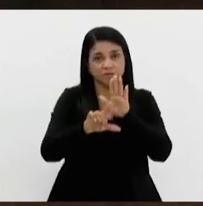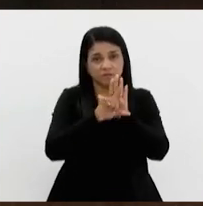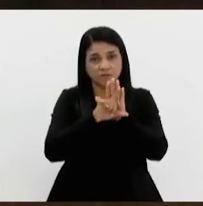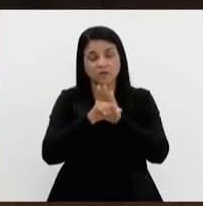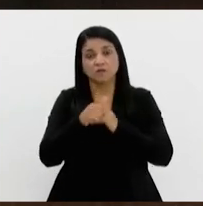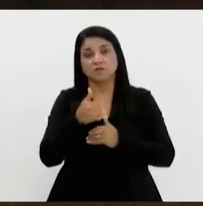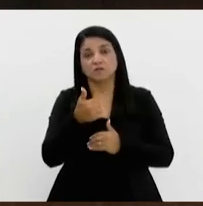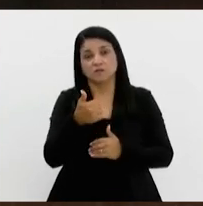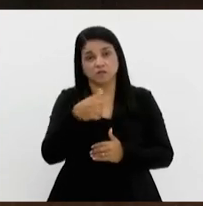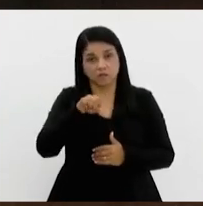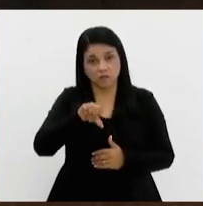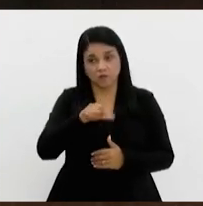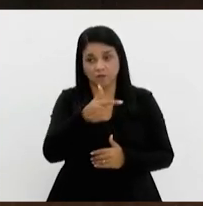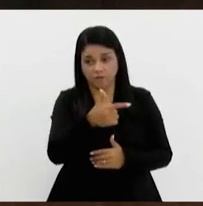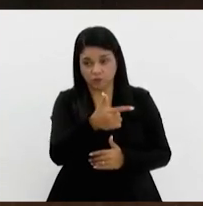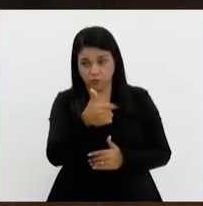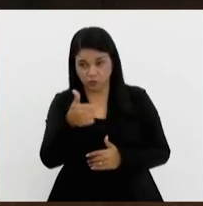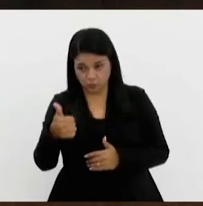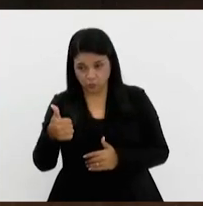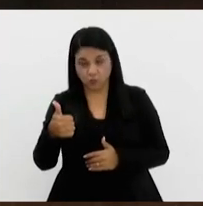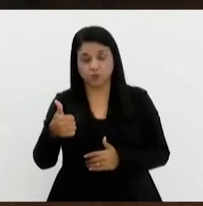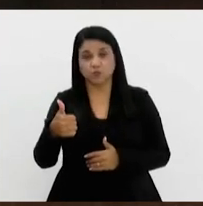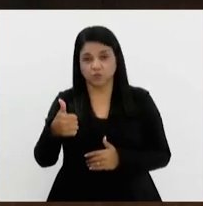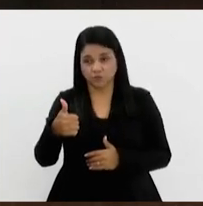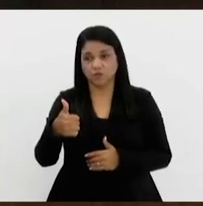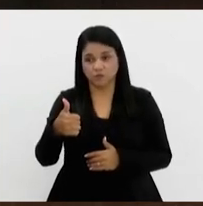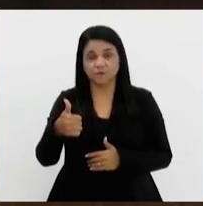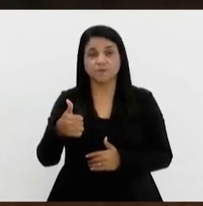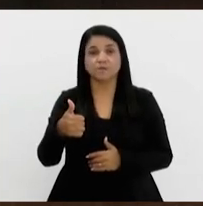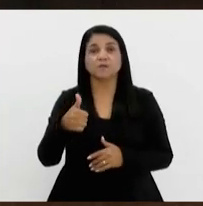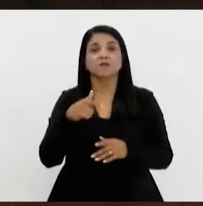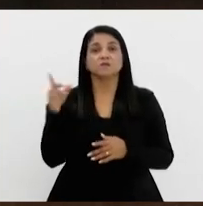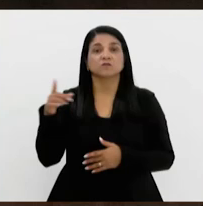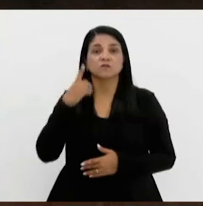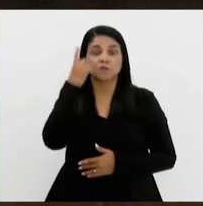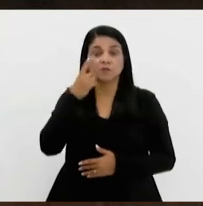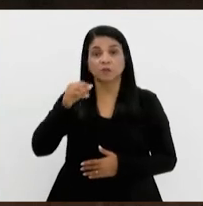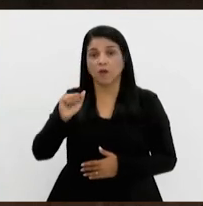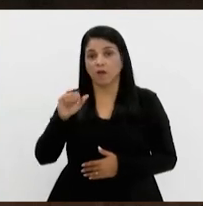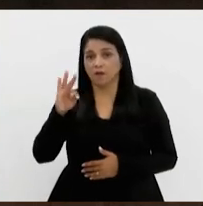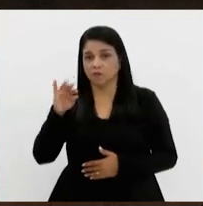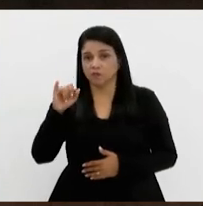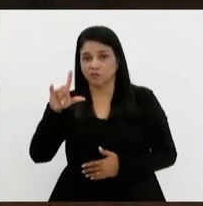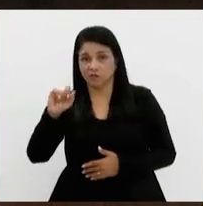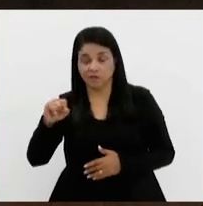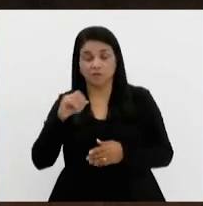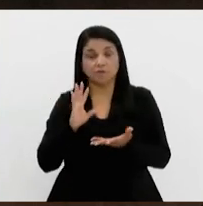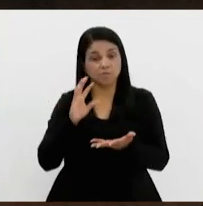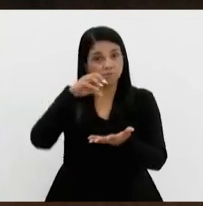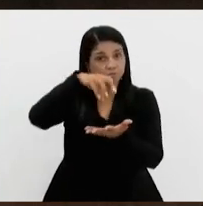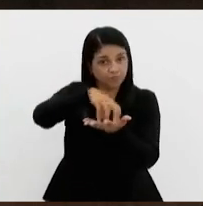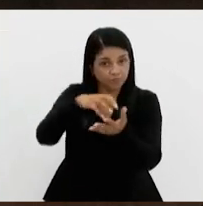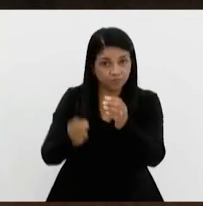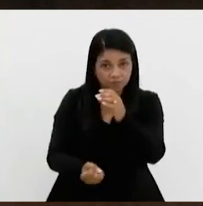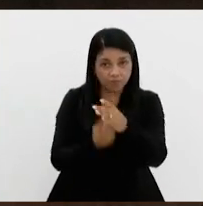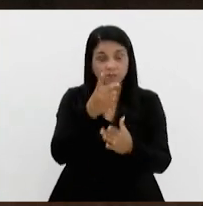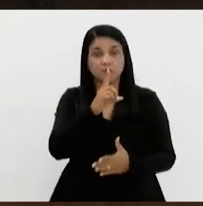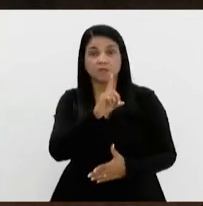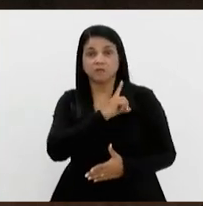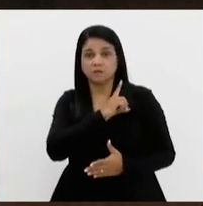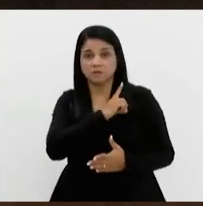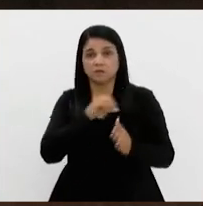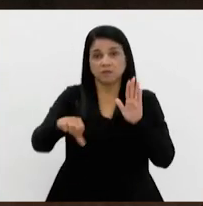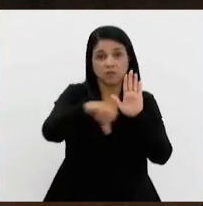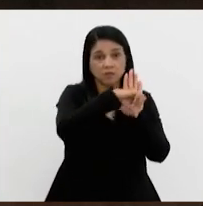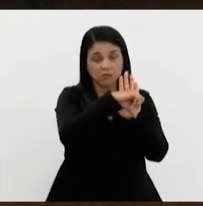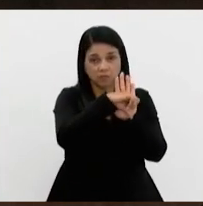de 21, do deputado Átila Nunes, exatamente para a implantação de uma unidade da Delegacia de Crimes Raciais e Delitos